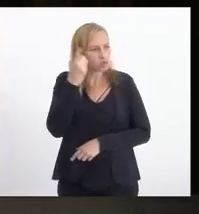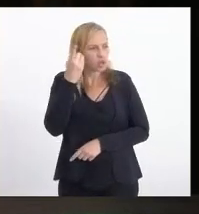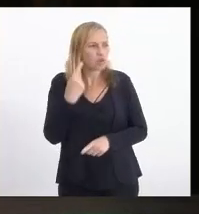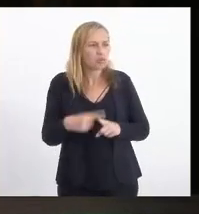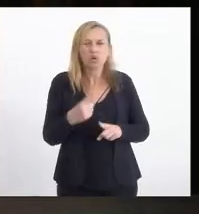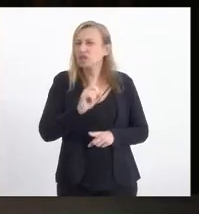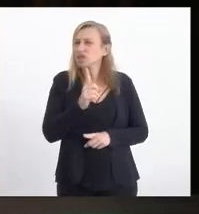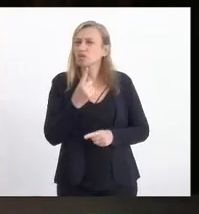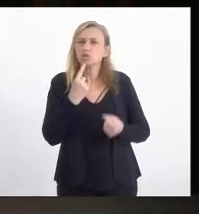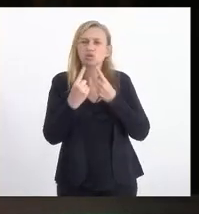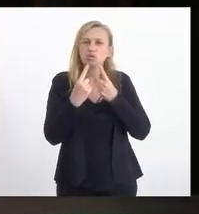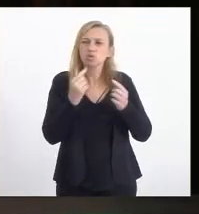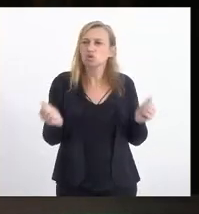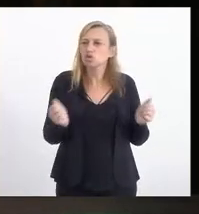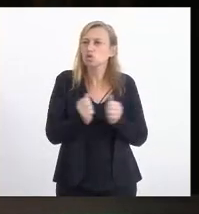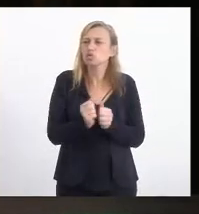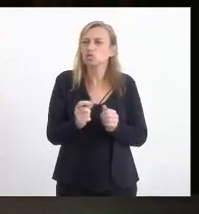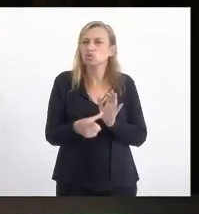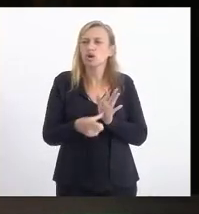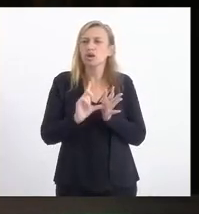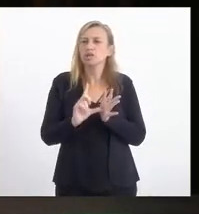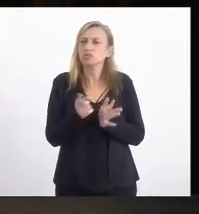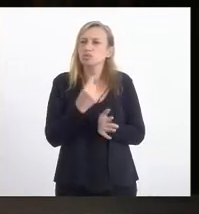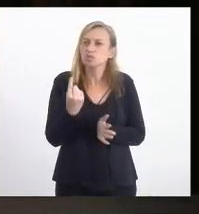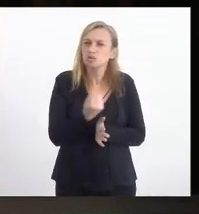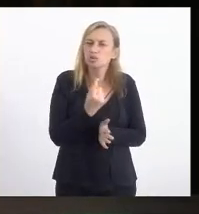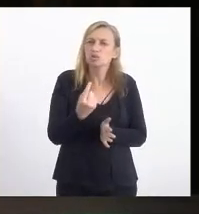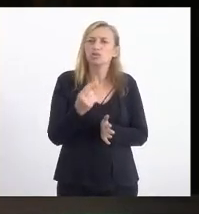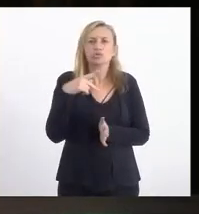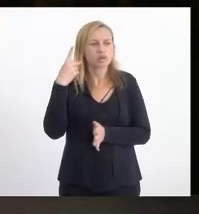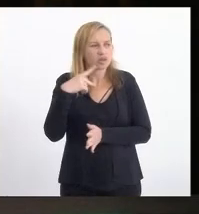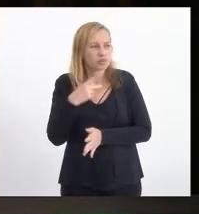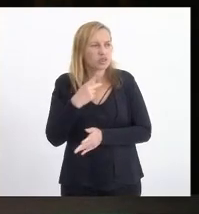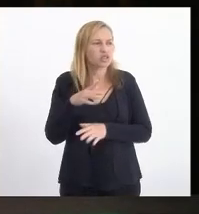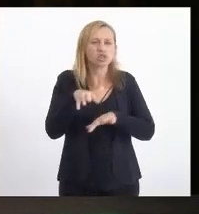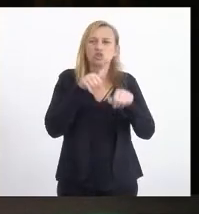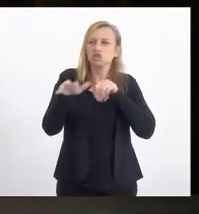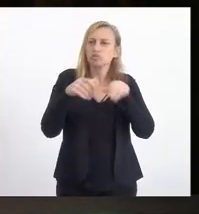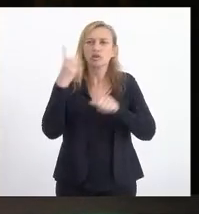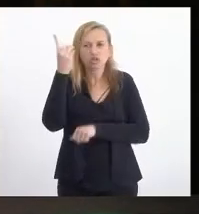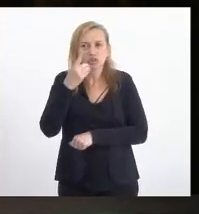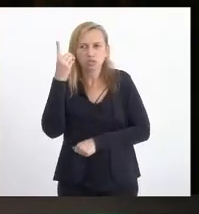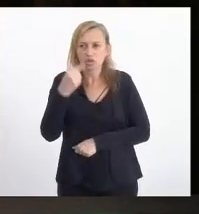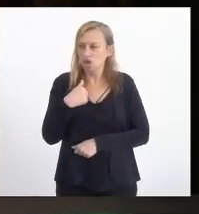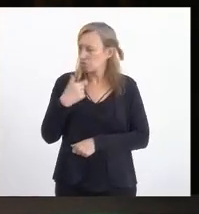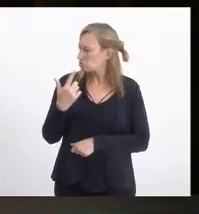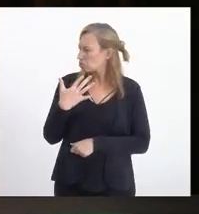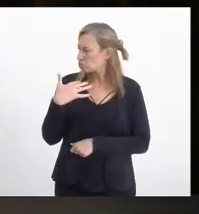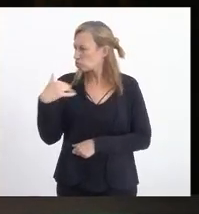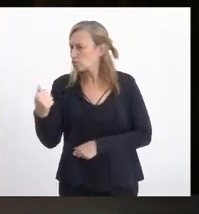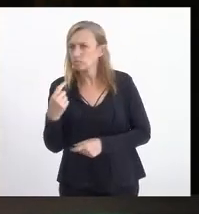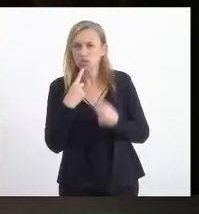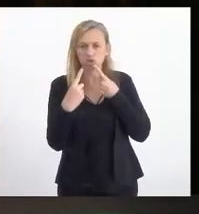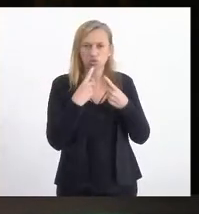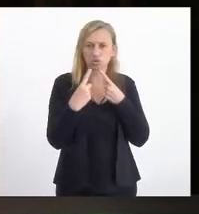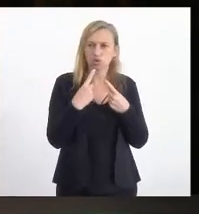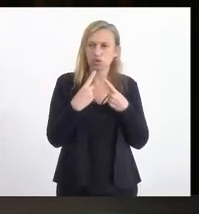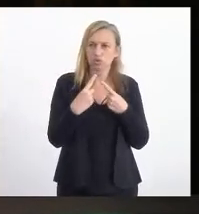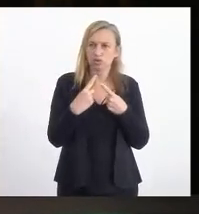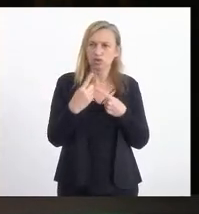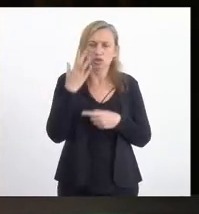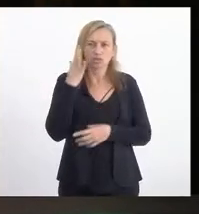porque não discutir conosco Antes também até que com Parlamento chamar os deputados eu não fui chamado para debater